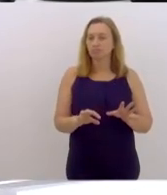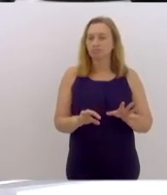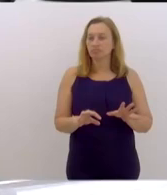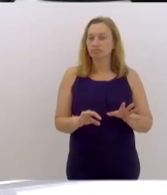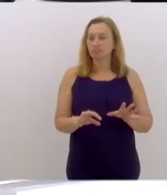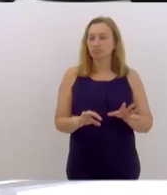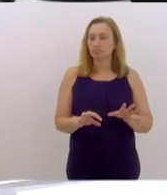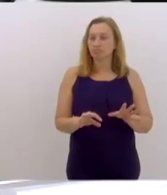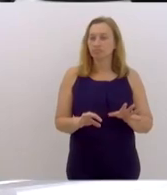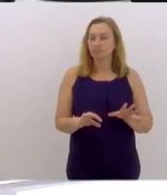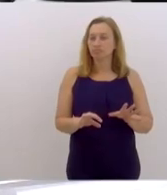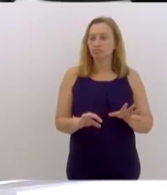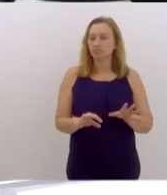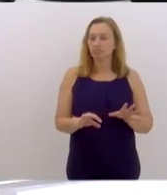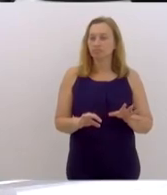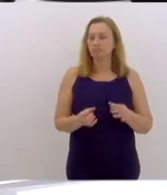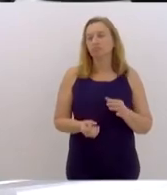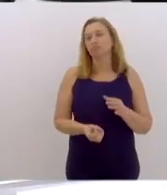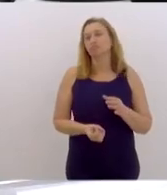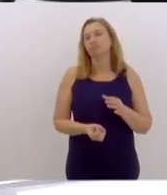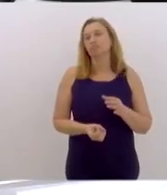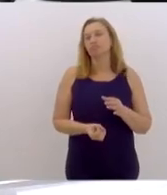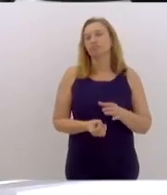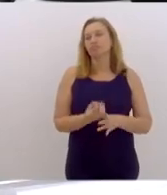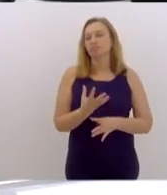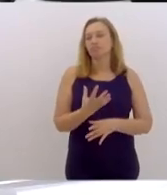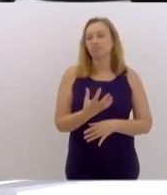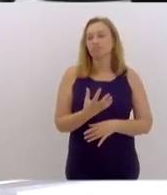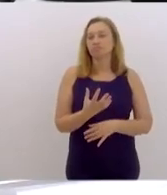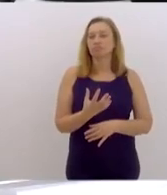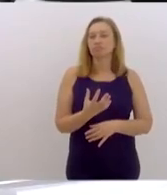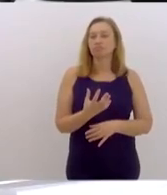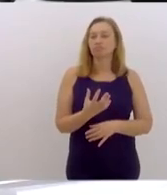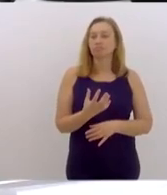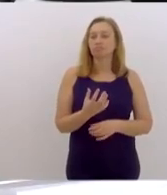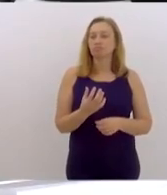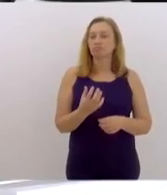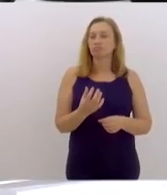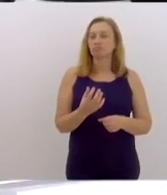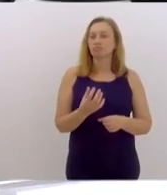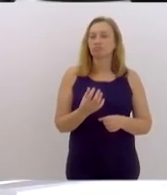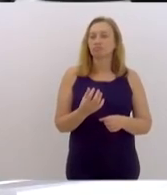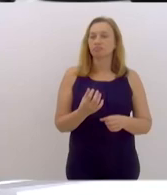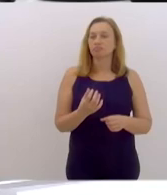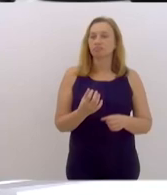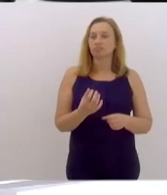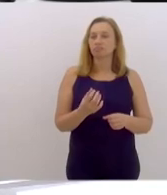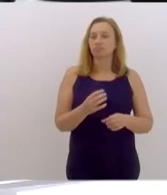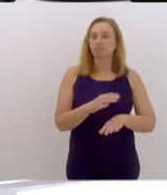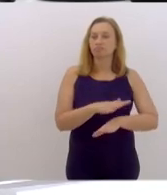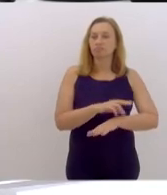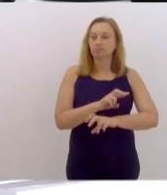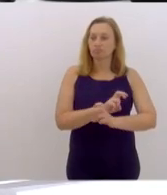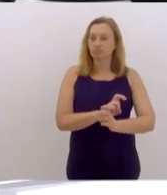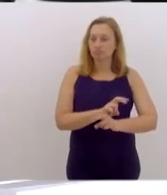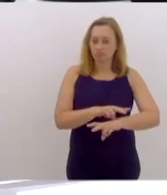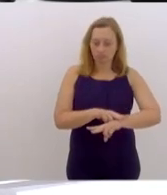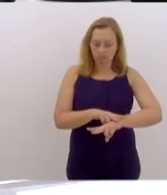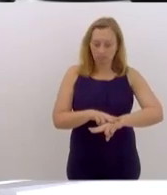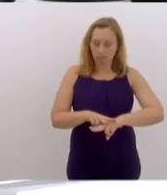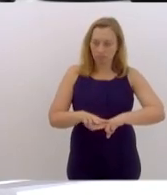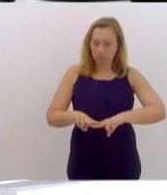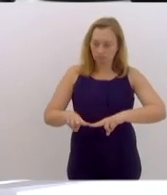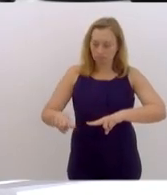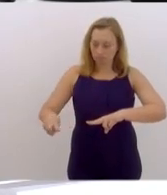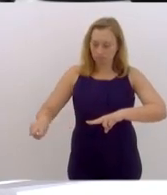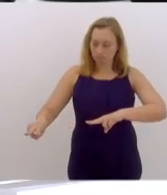assim como municípios não podem permitir construções nas margens dos Trilhos passagem